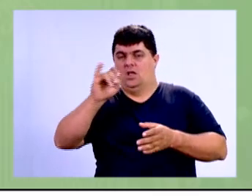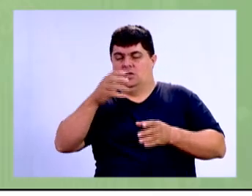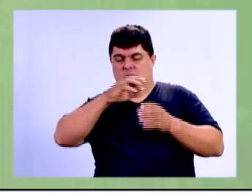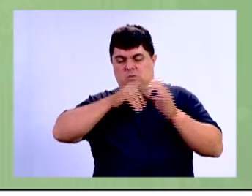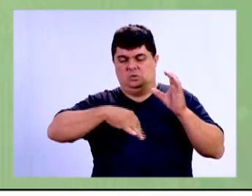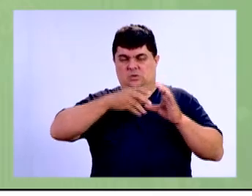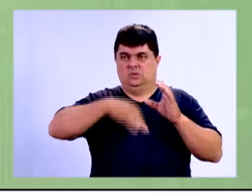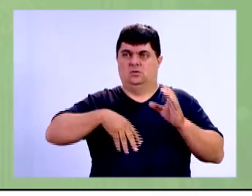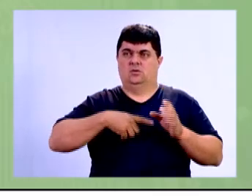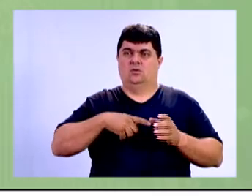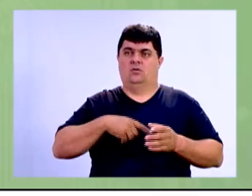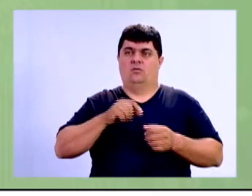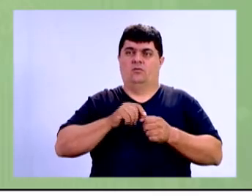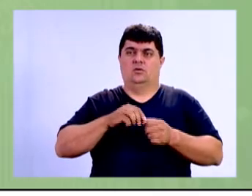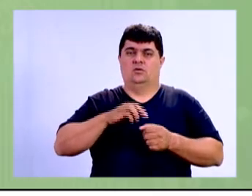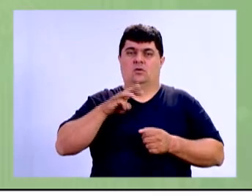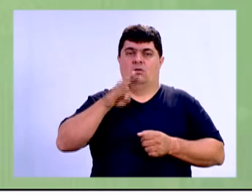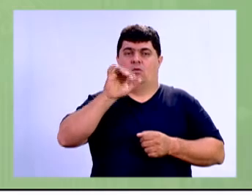Aí eu faço um while.